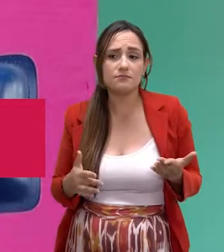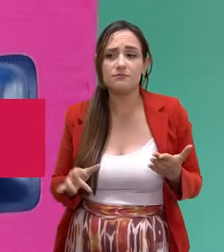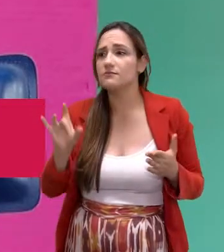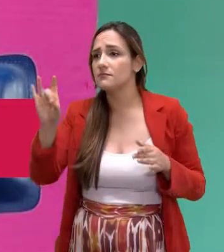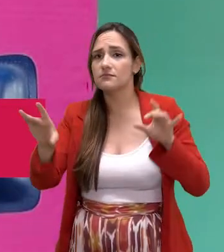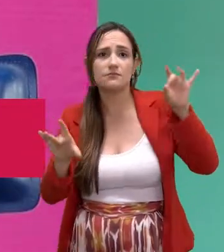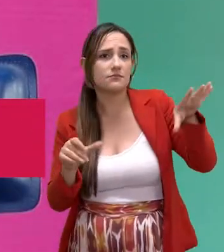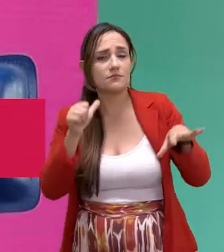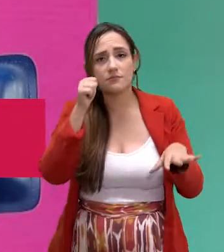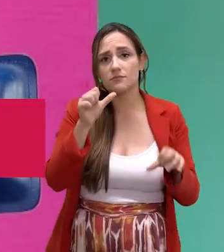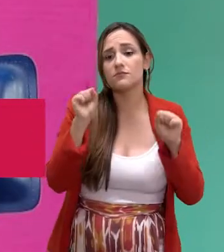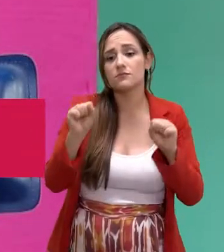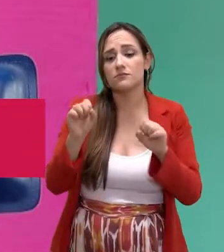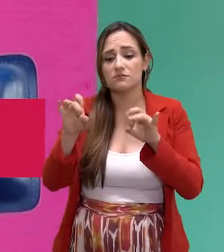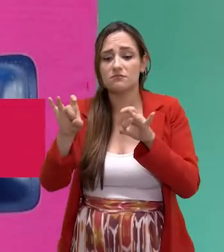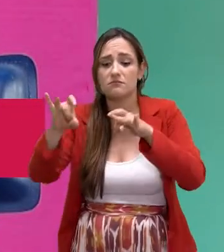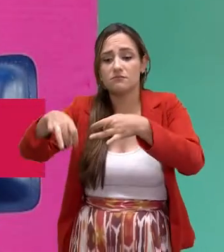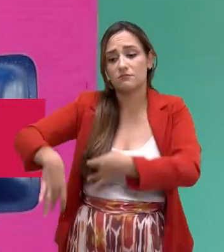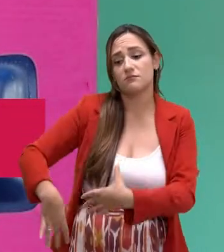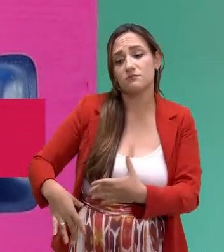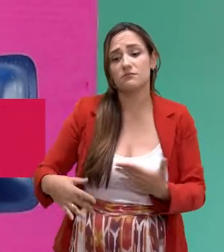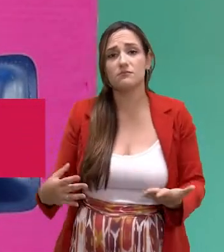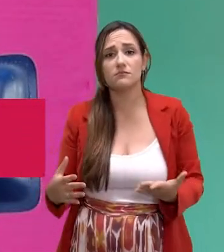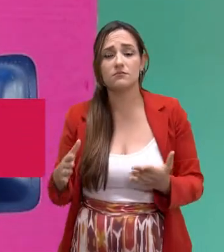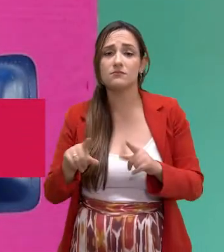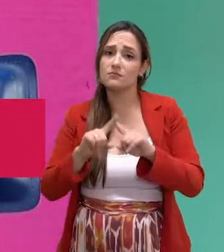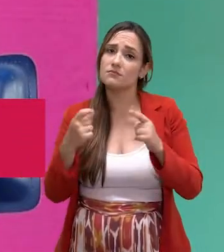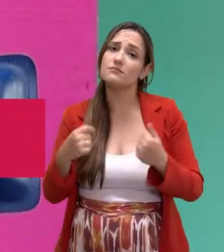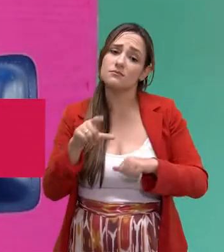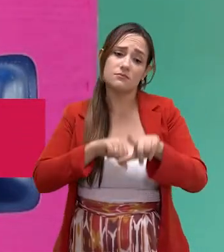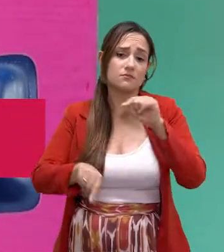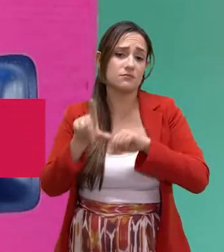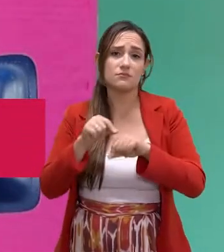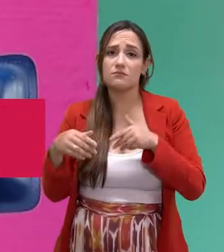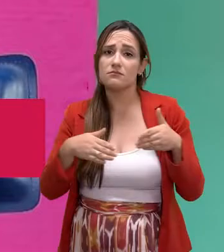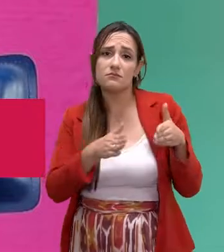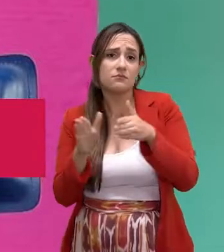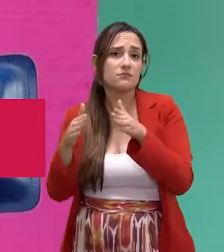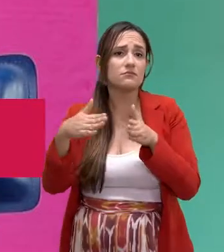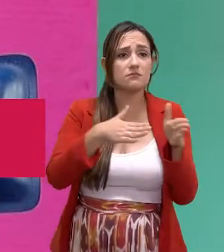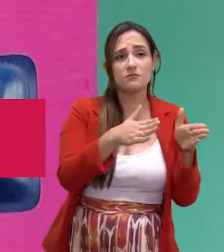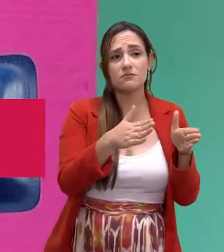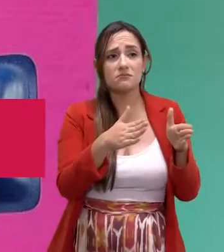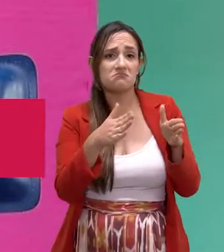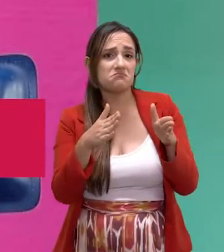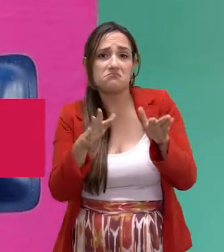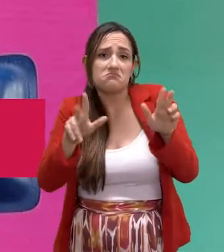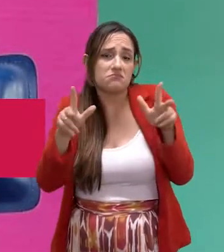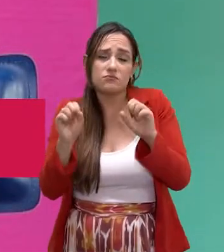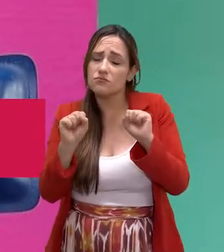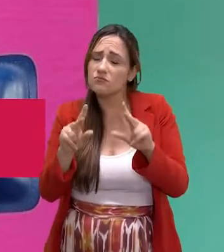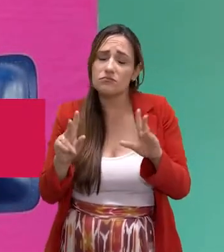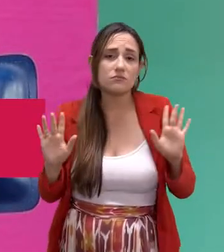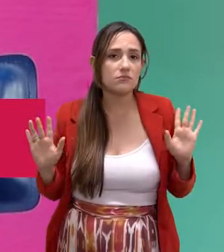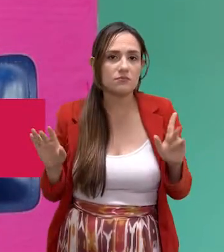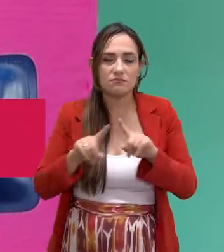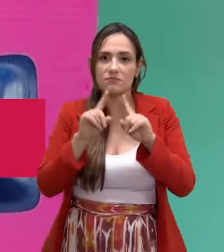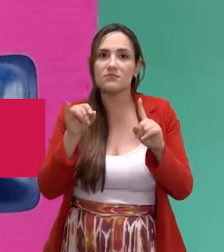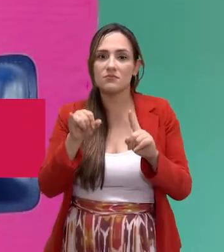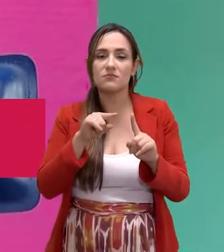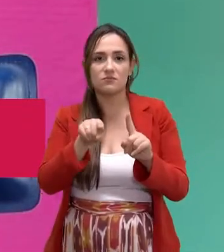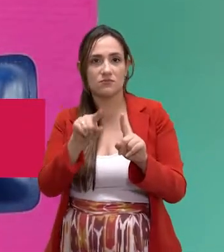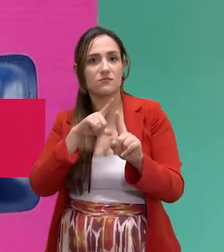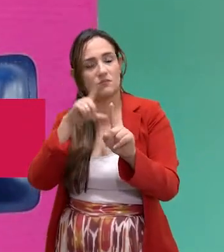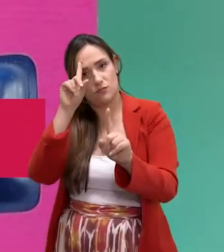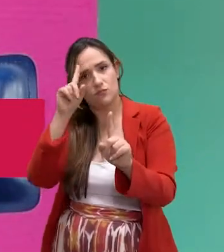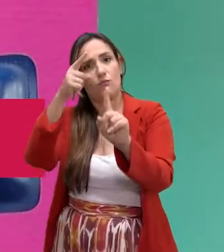que as mulheres acabam desistindo. Elas podem, às vezes, optar por caminhos diferentes. Isso não tem erro, né? Não está errado. Agora, sim, se